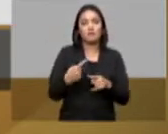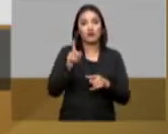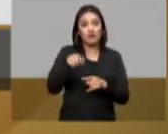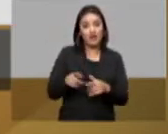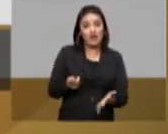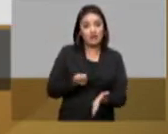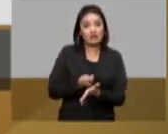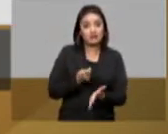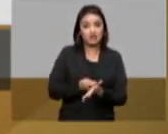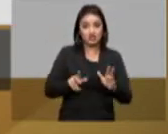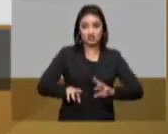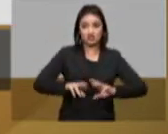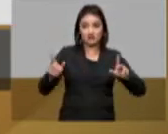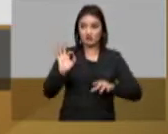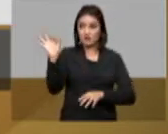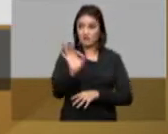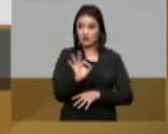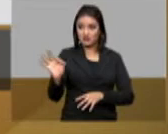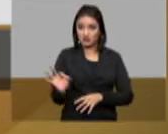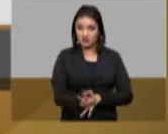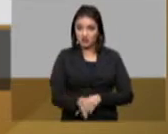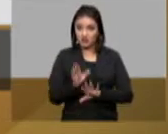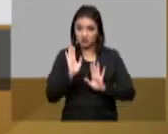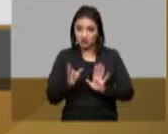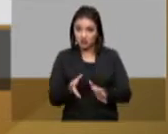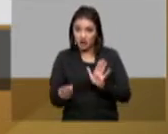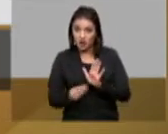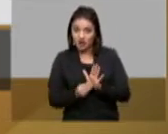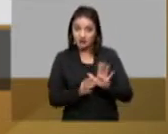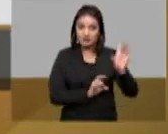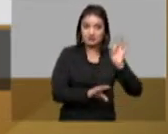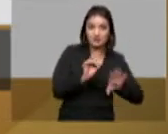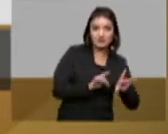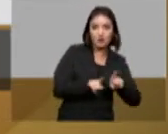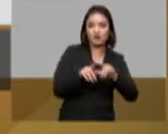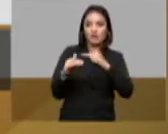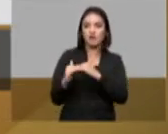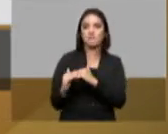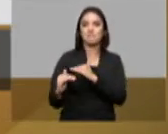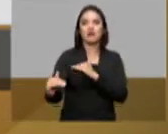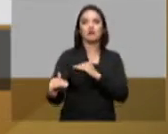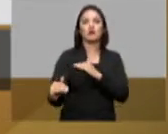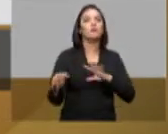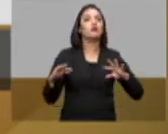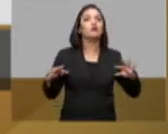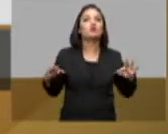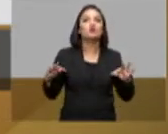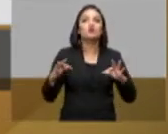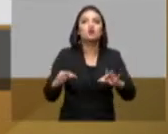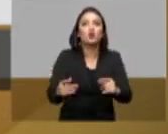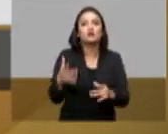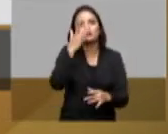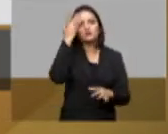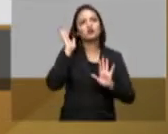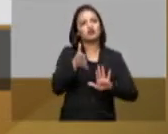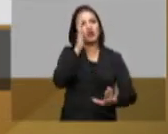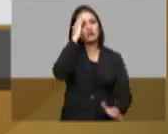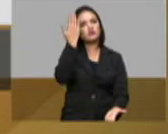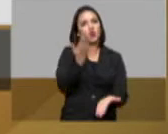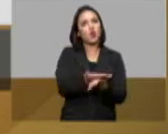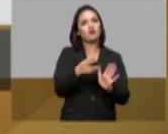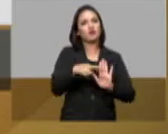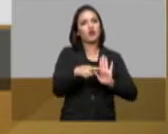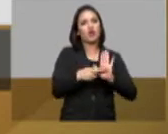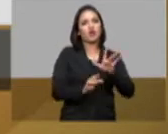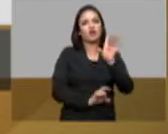da diferença entre a alíquota aplicada na modalidade especial e a padrão, de modo que todos os que depositaram confiança no regime